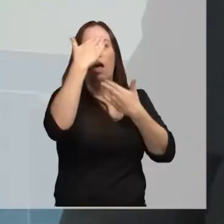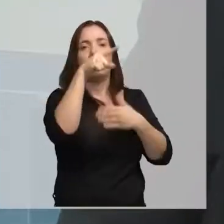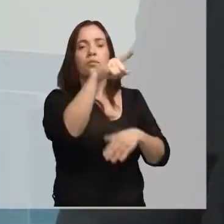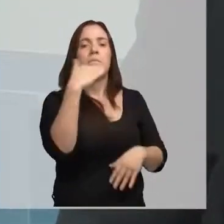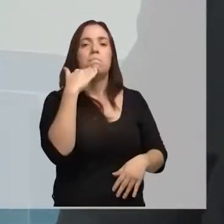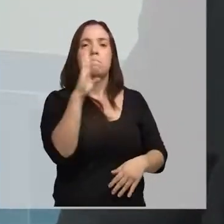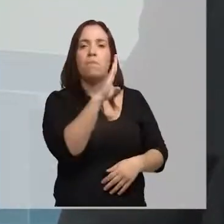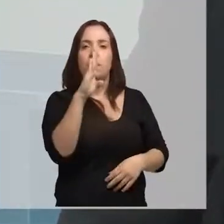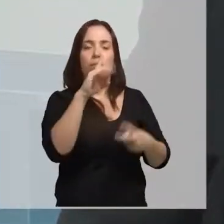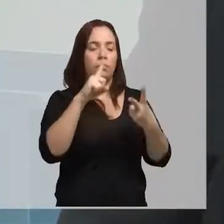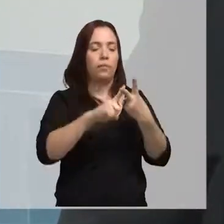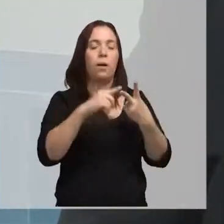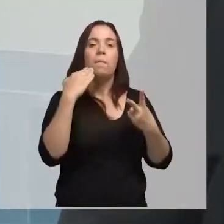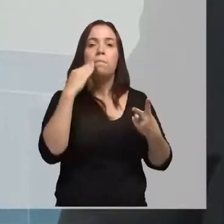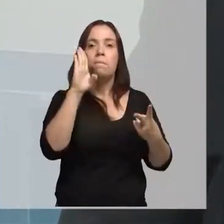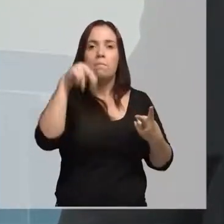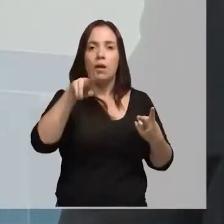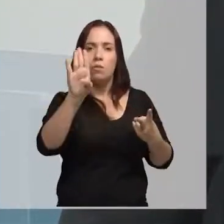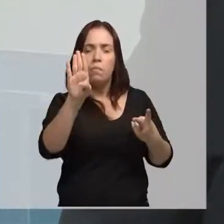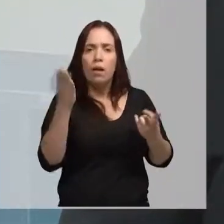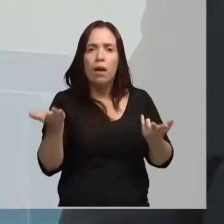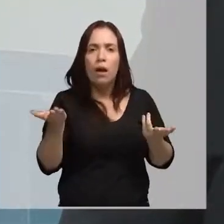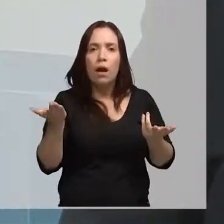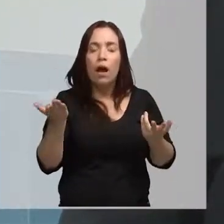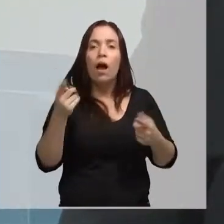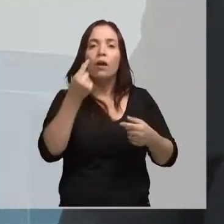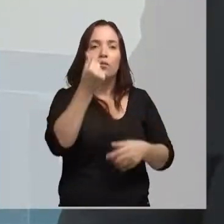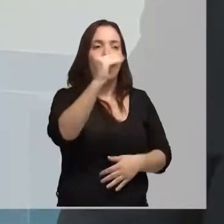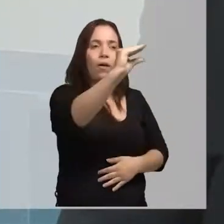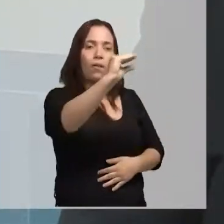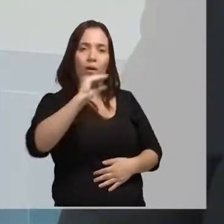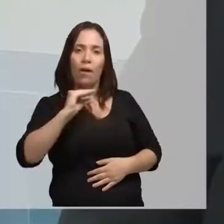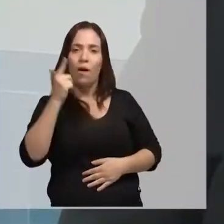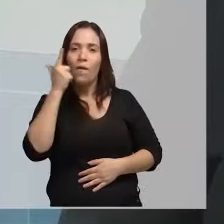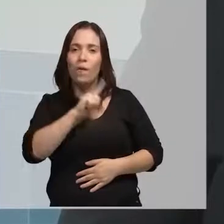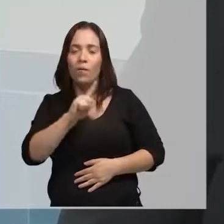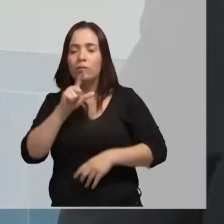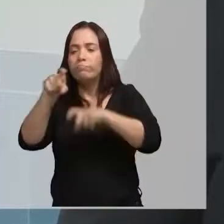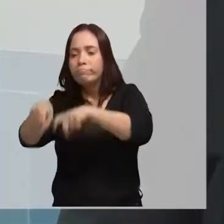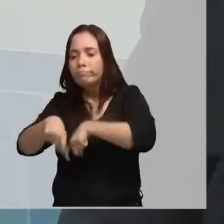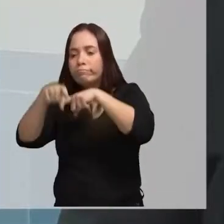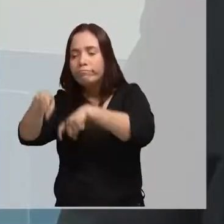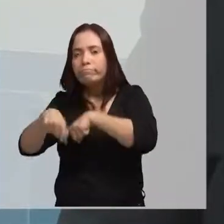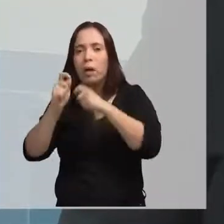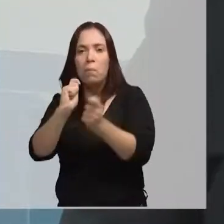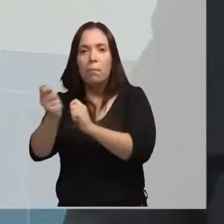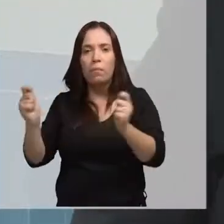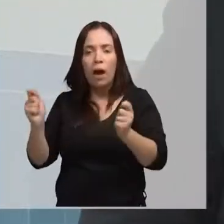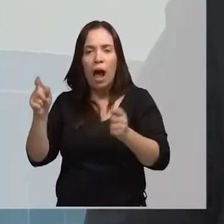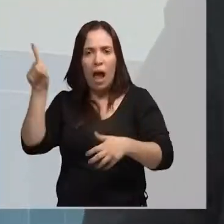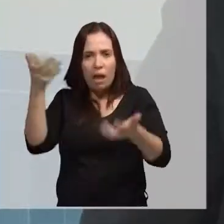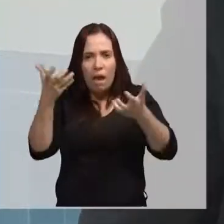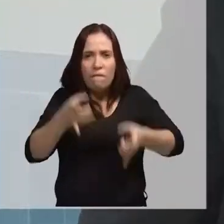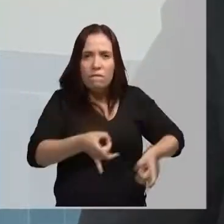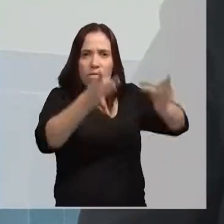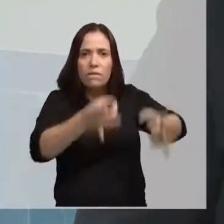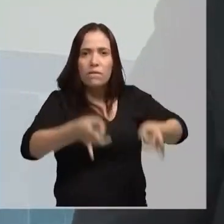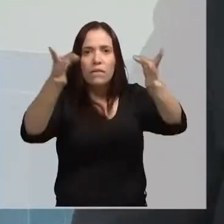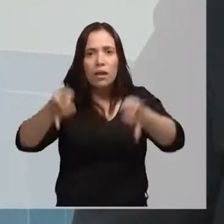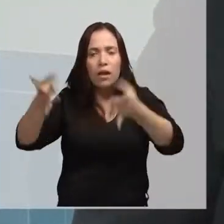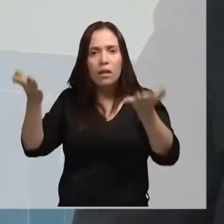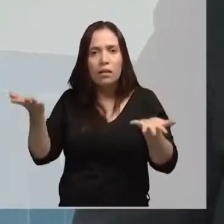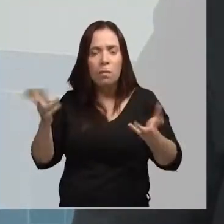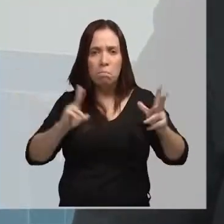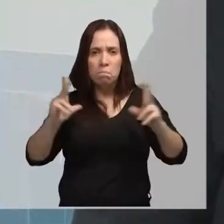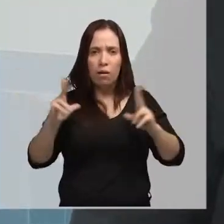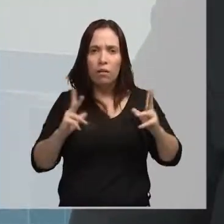querem privatizar os bancos que ajudam as pessoas mais pobres a sobreviver. Quer dizer, além do domínio que já é gigantesco